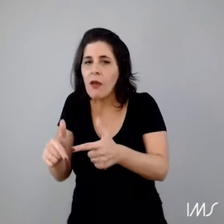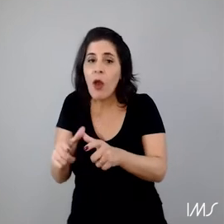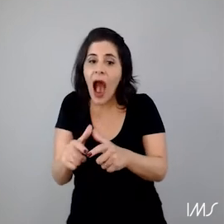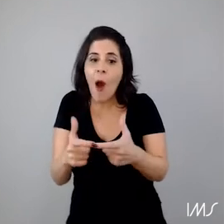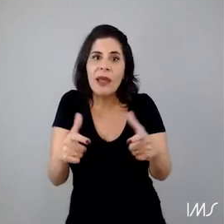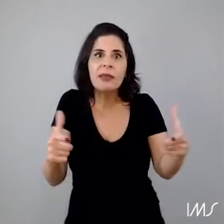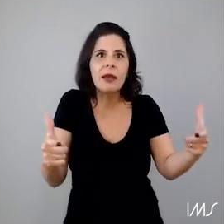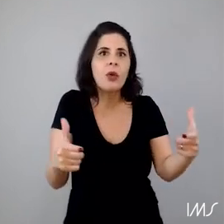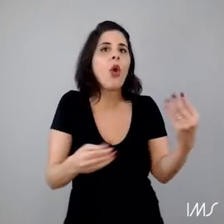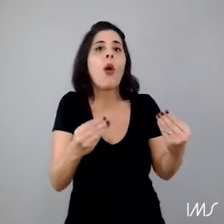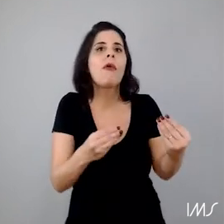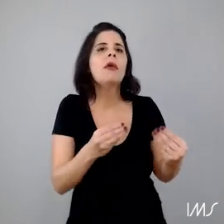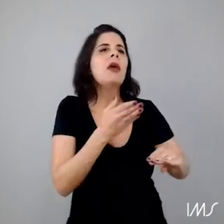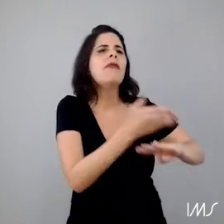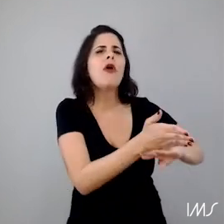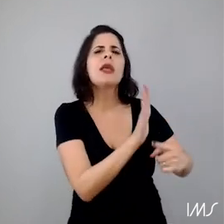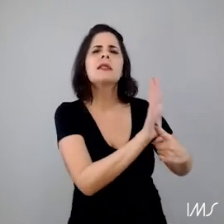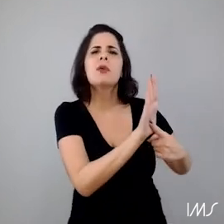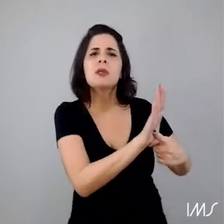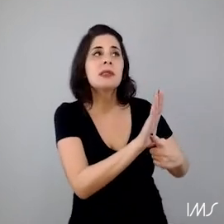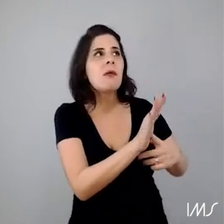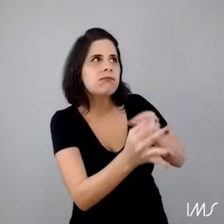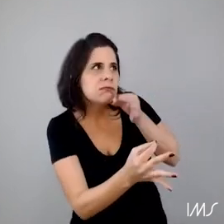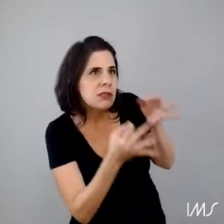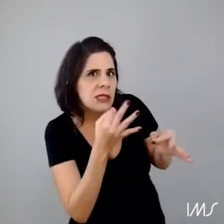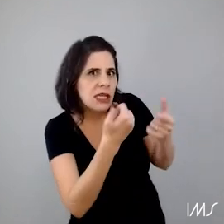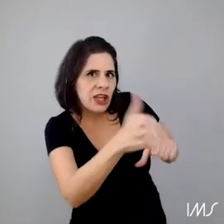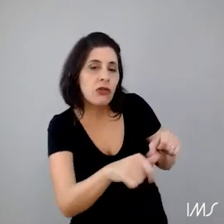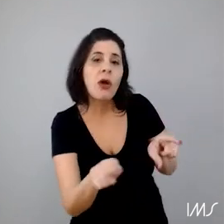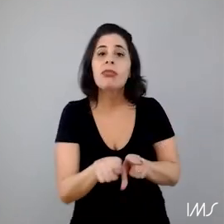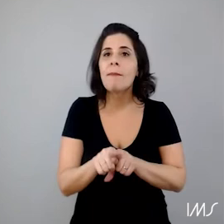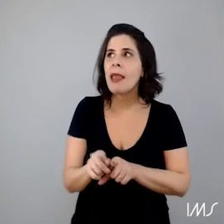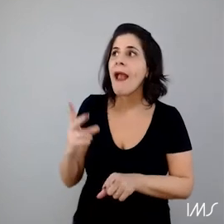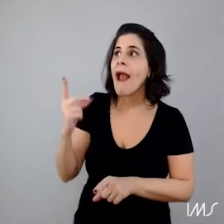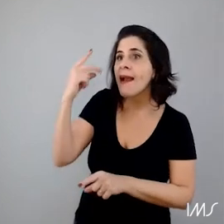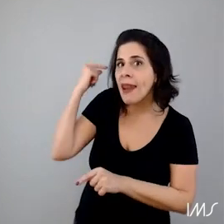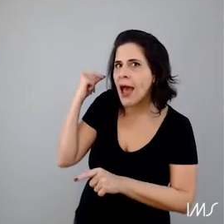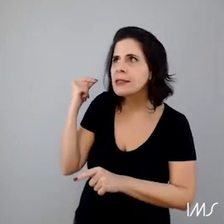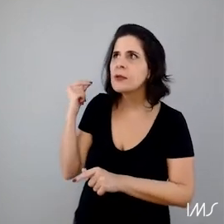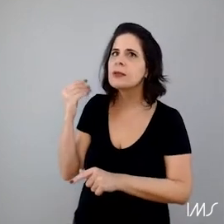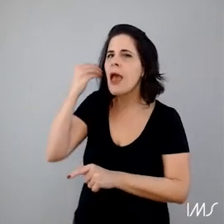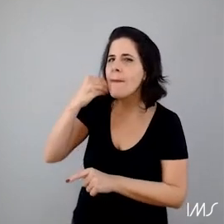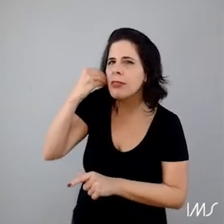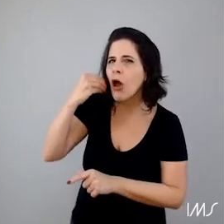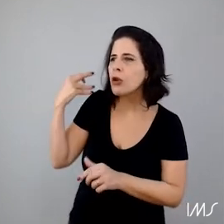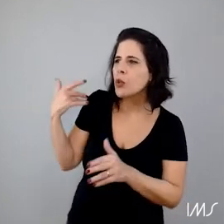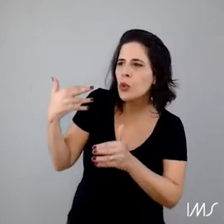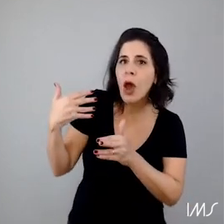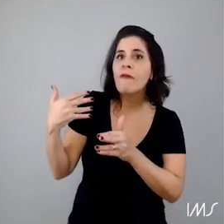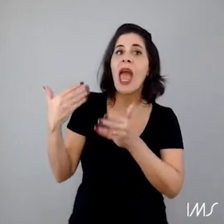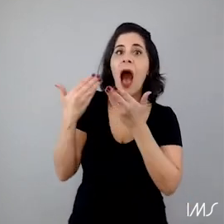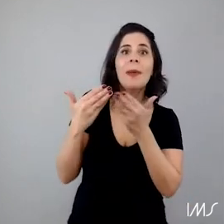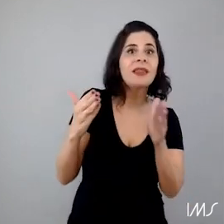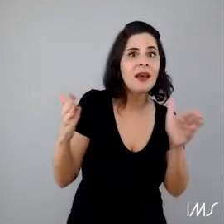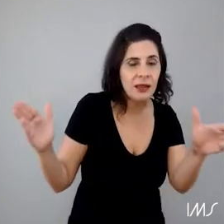São Paulo, ampliando seu repertório em relação aos clássicos, além de contemporâneos brasileiros, aos temas que se abriam